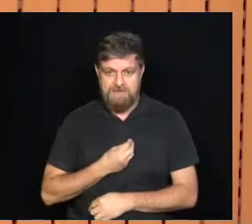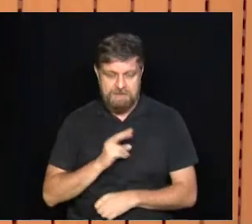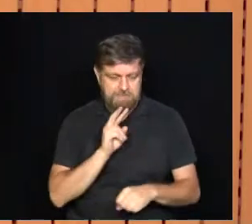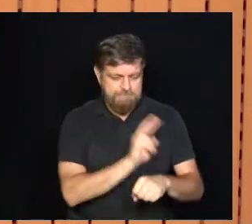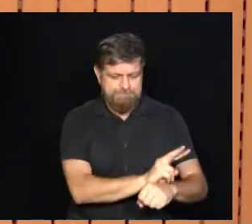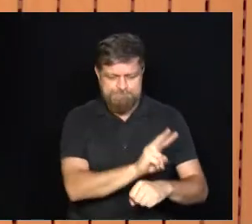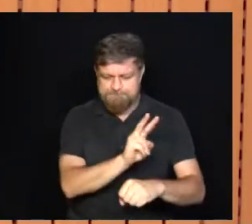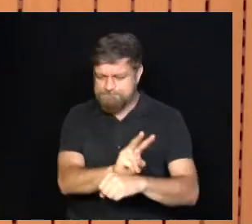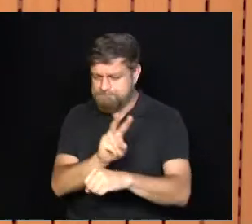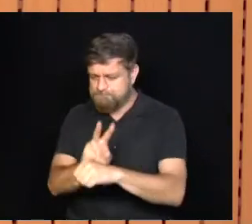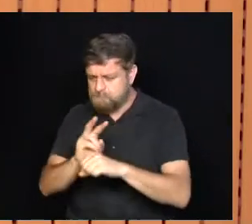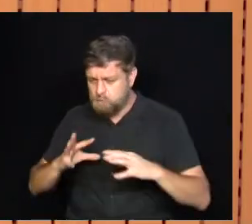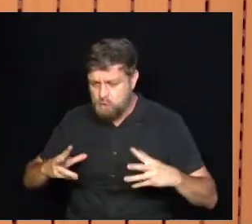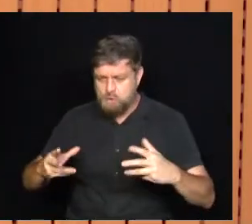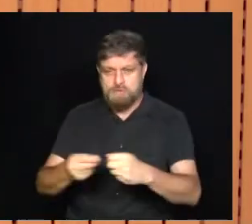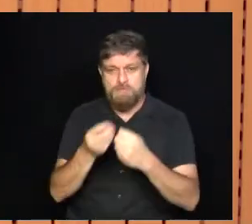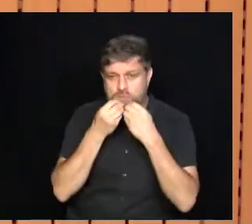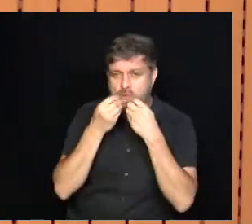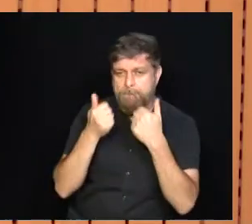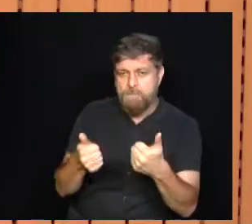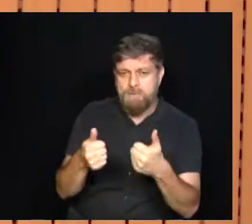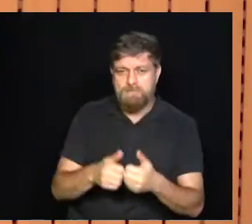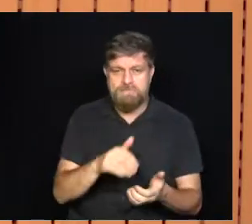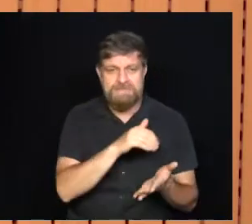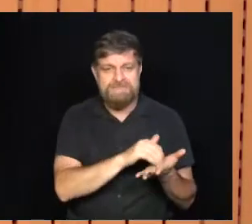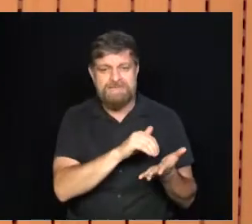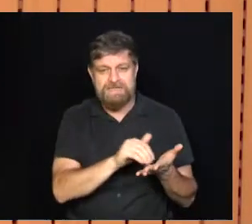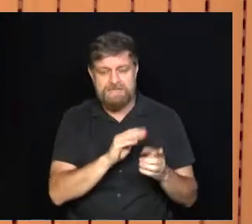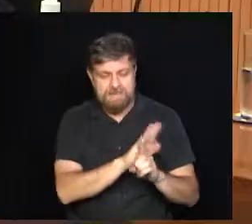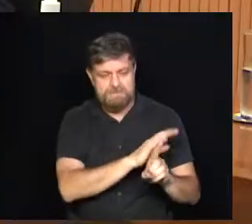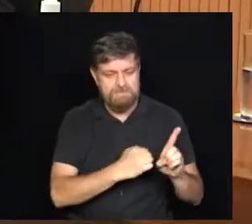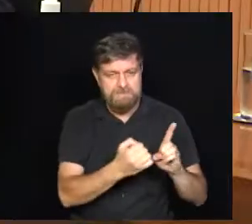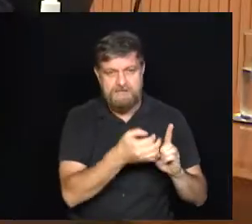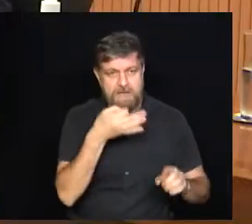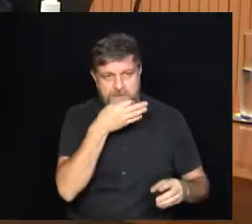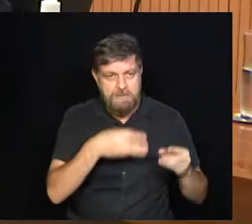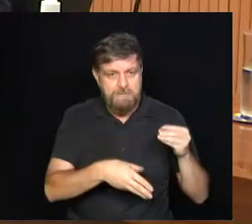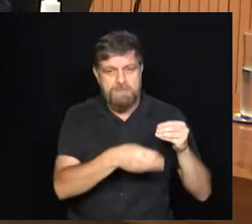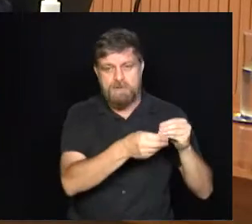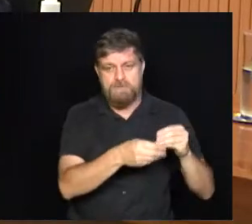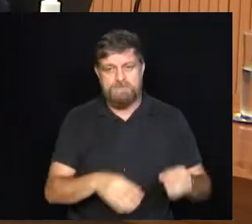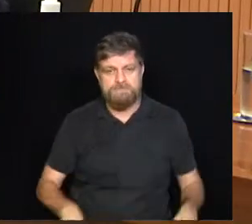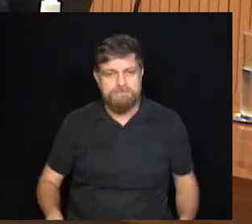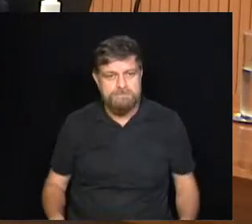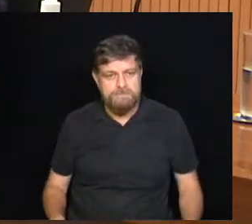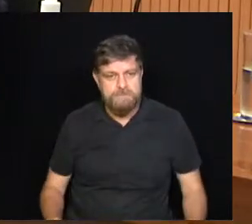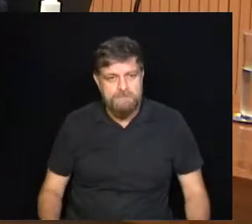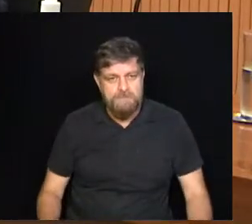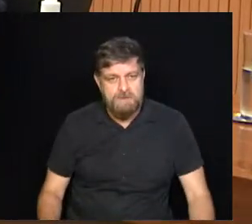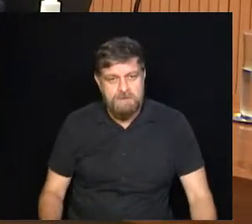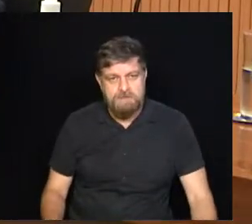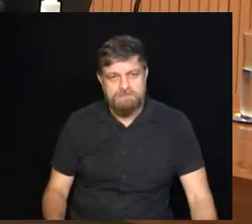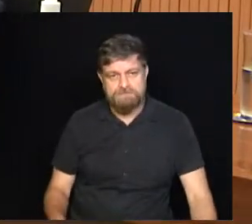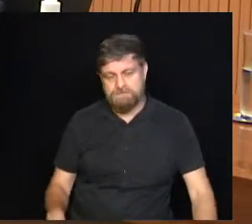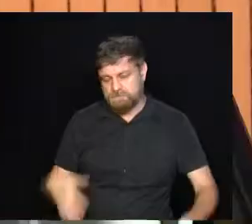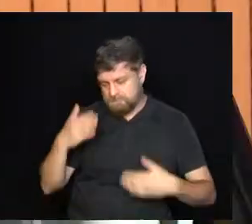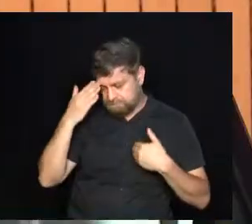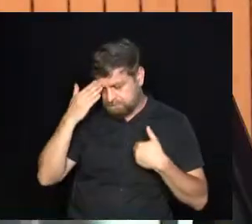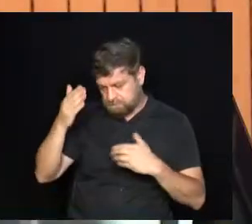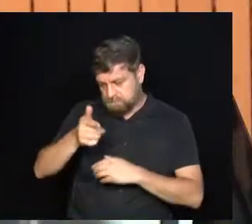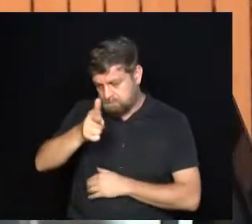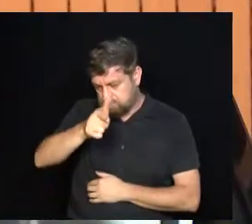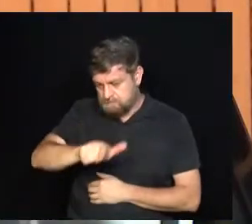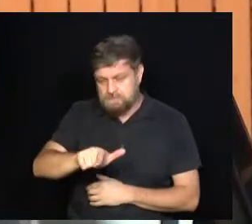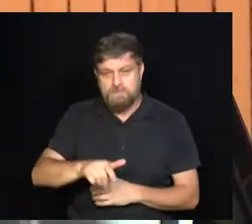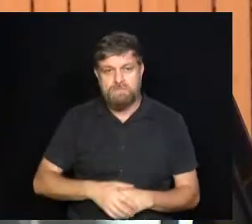Então, isso é muito bom. Secretária, por favor, as suas palavras e considerações. Eu agradeço, novamente,